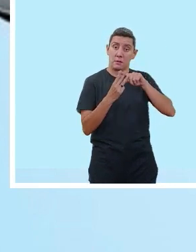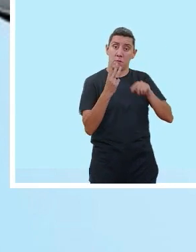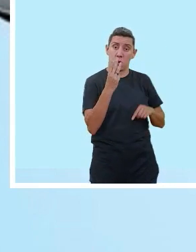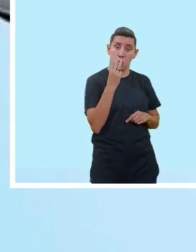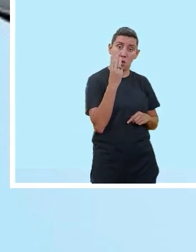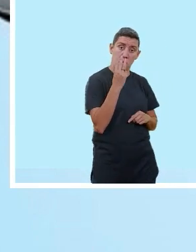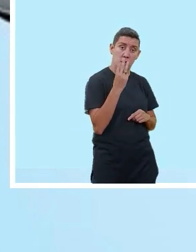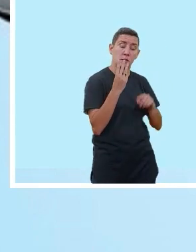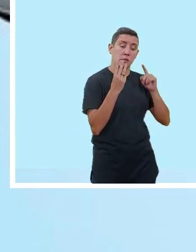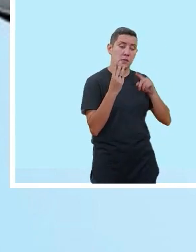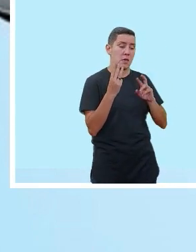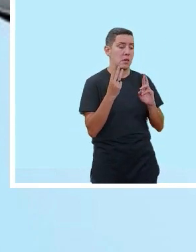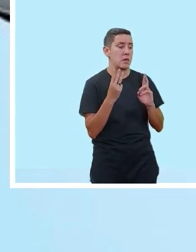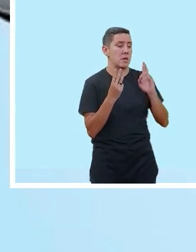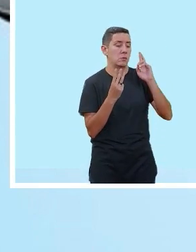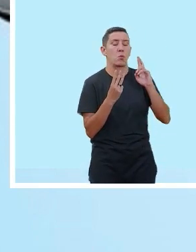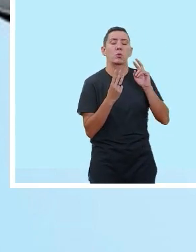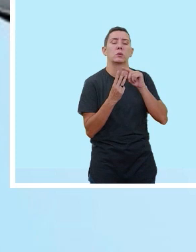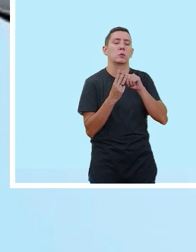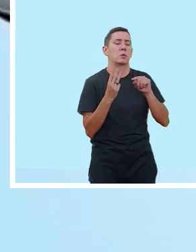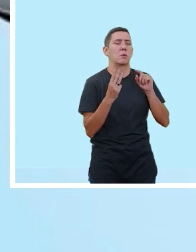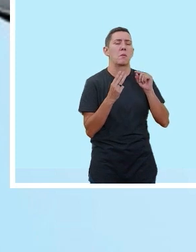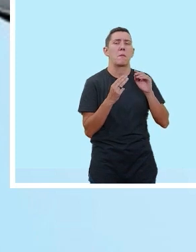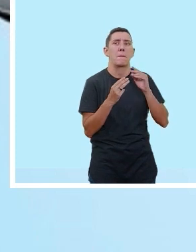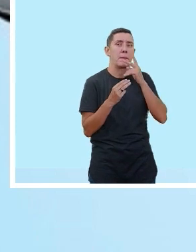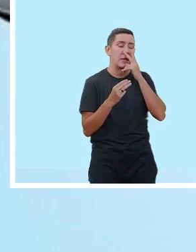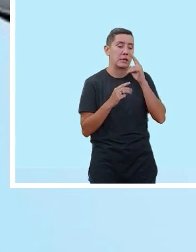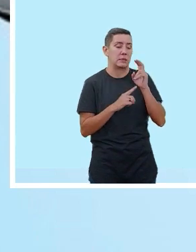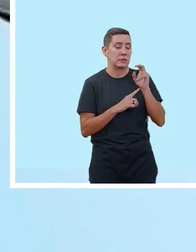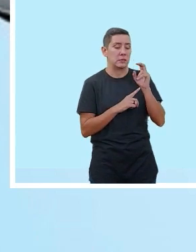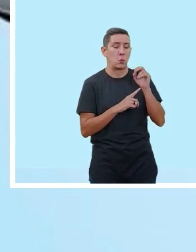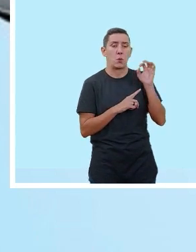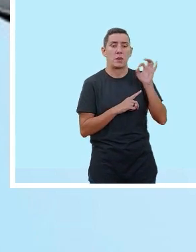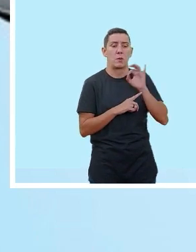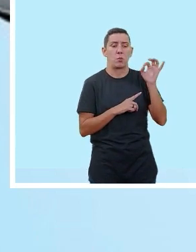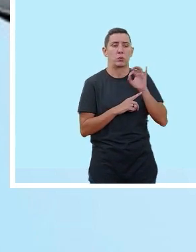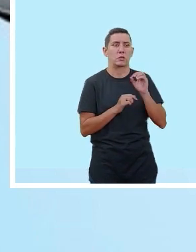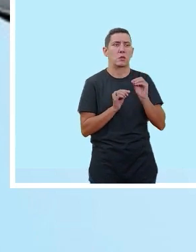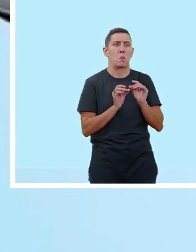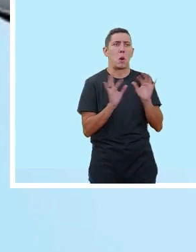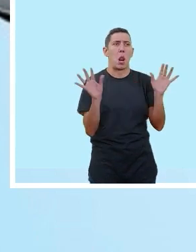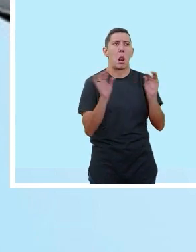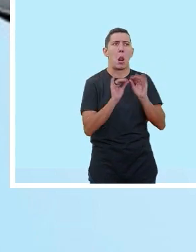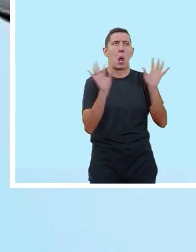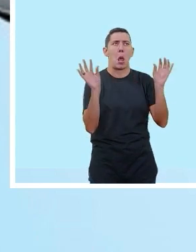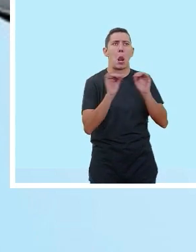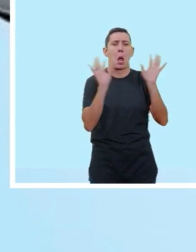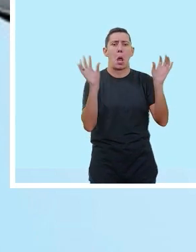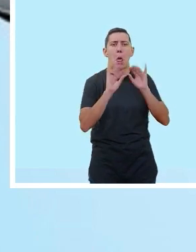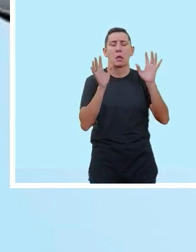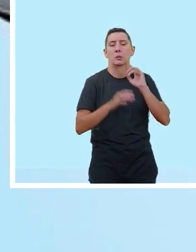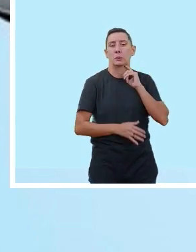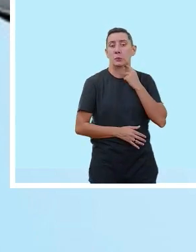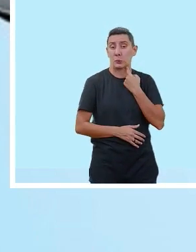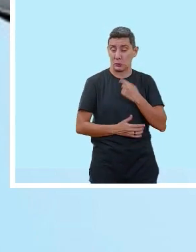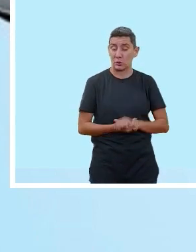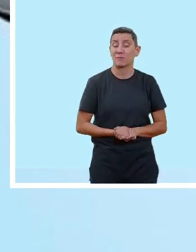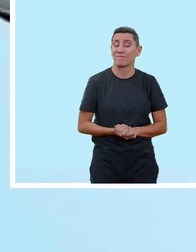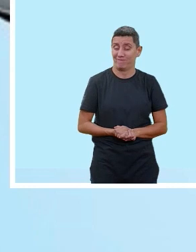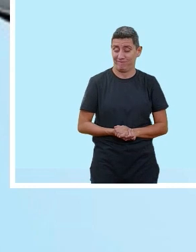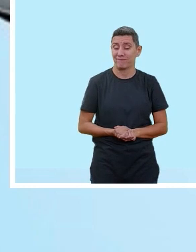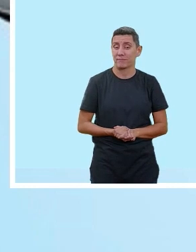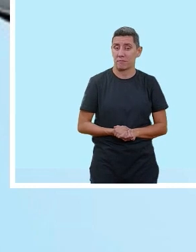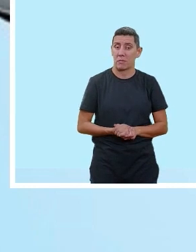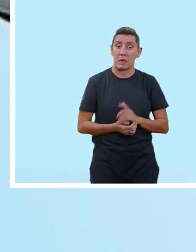são responsáveis por mais da metade das emissões de carbono mundiais, né? Então, nós temos